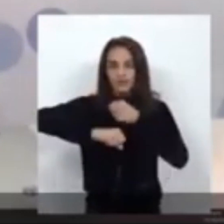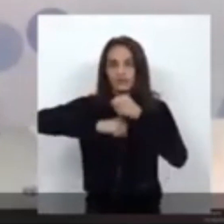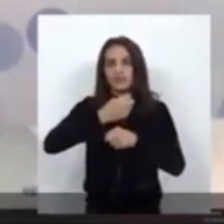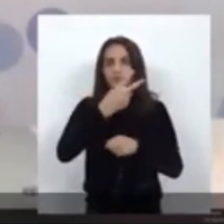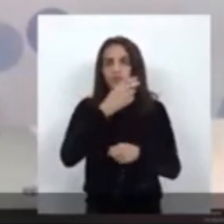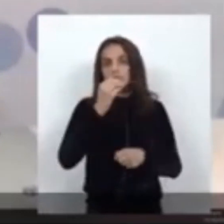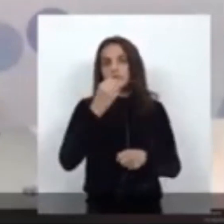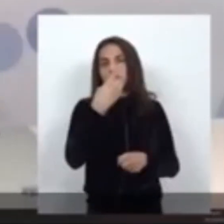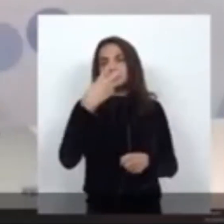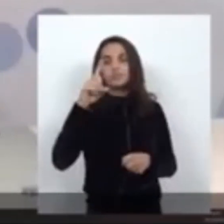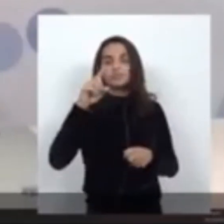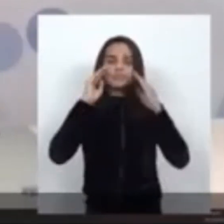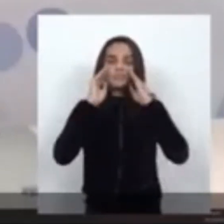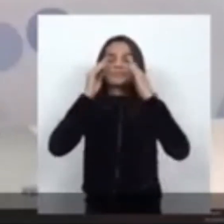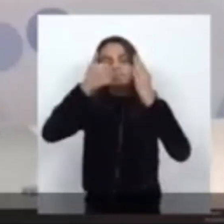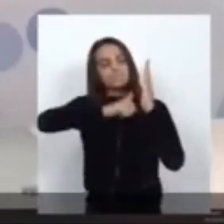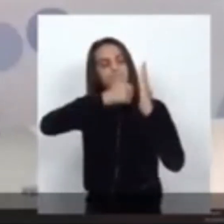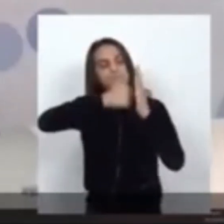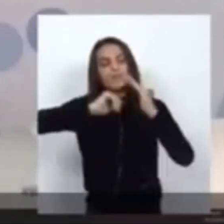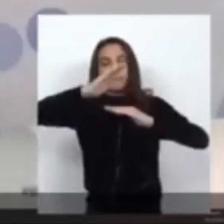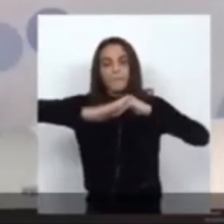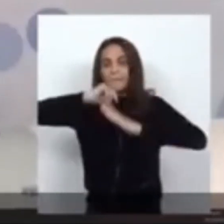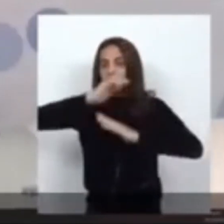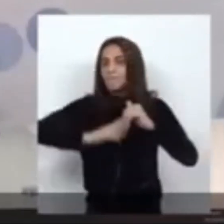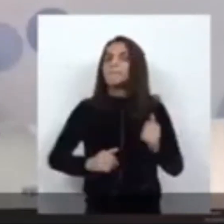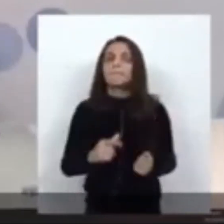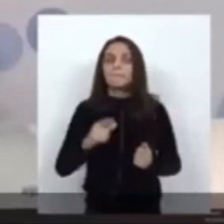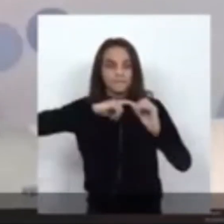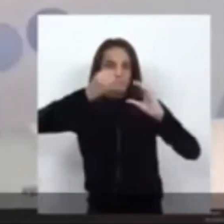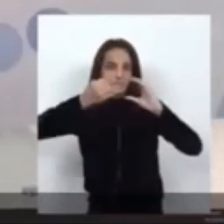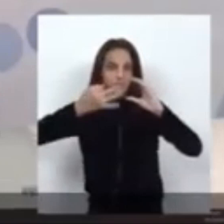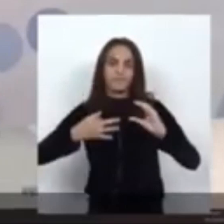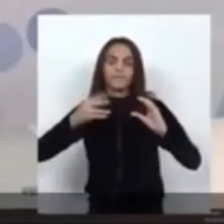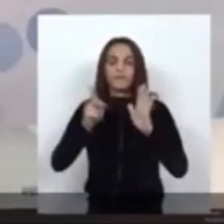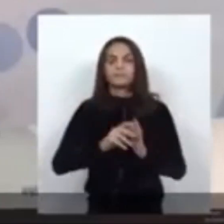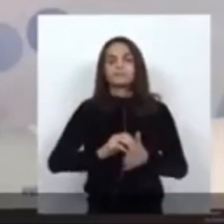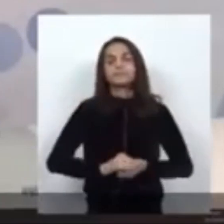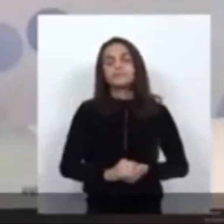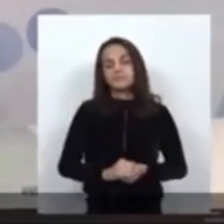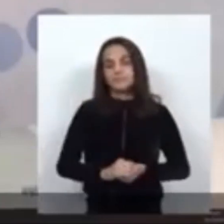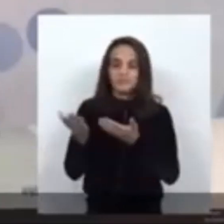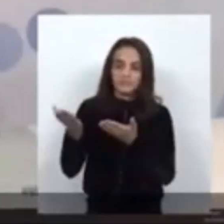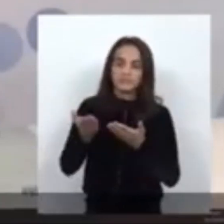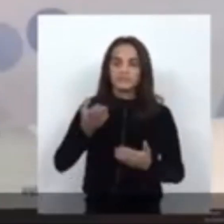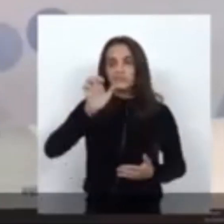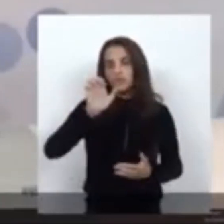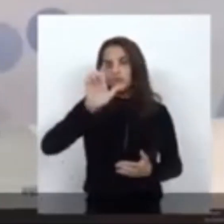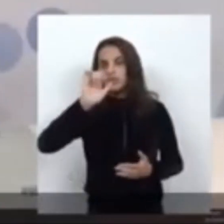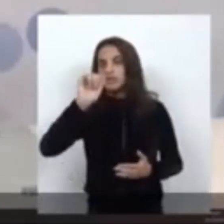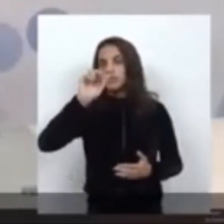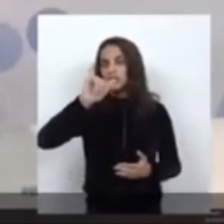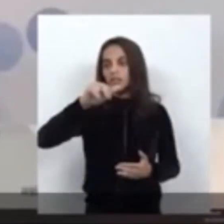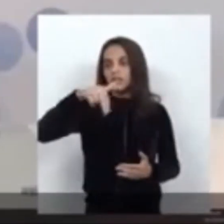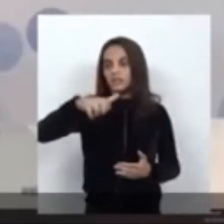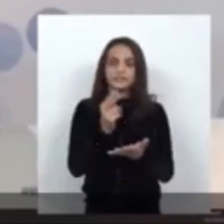2021, especificamente a avaliação de competências terá essa característica. Agora eu passo para a Elaine, que vai continuar falando um